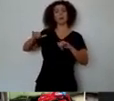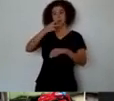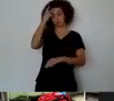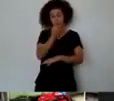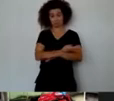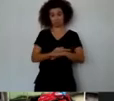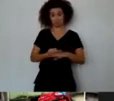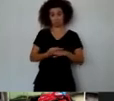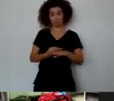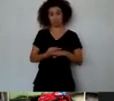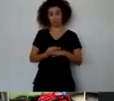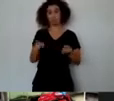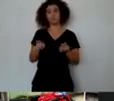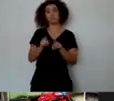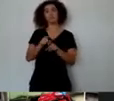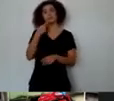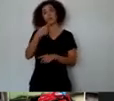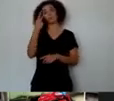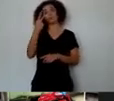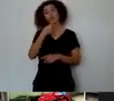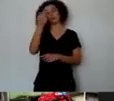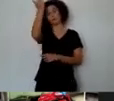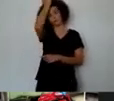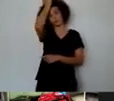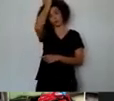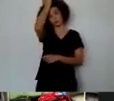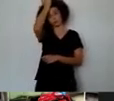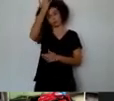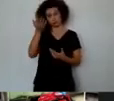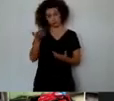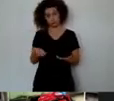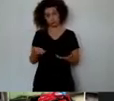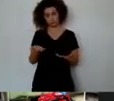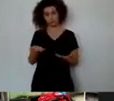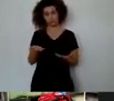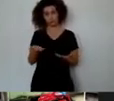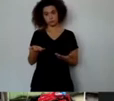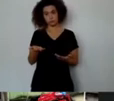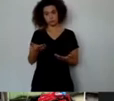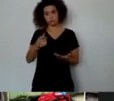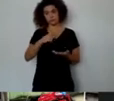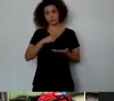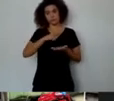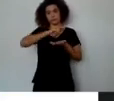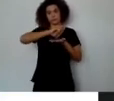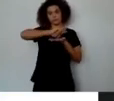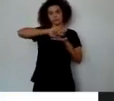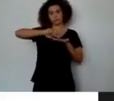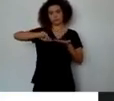dos indígenas aí, que se vêem retratados de várias formas aí